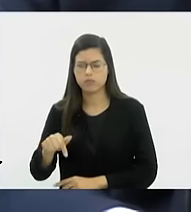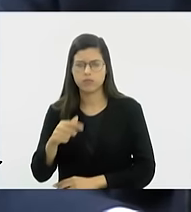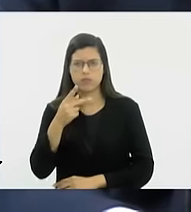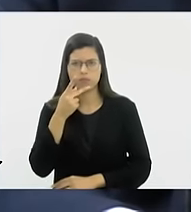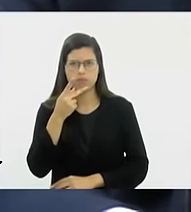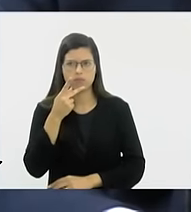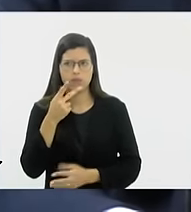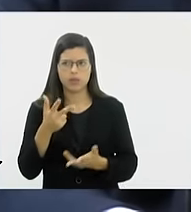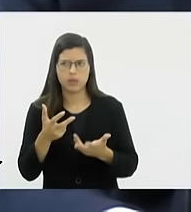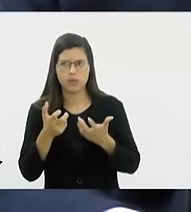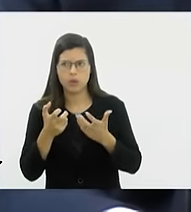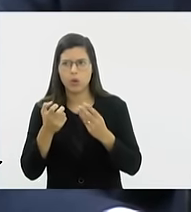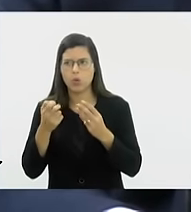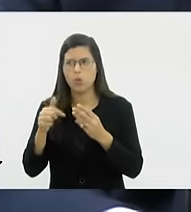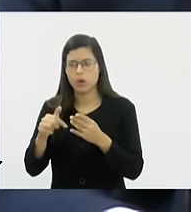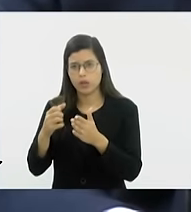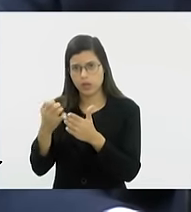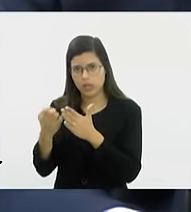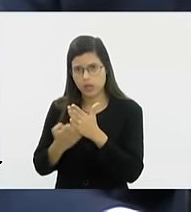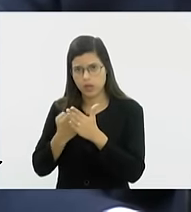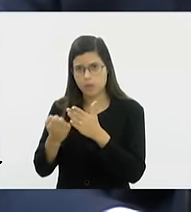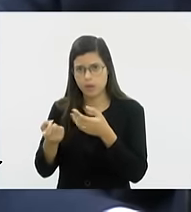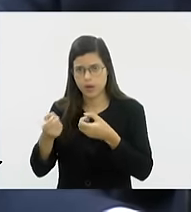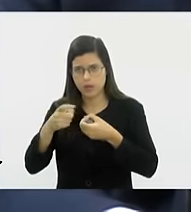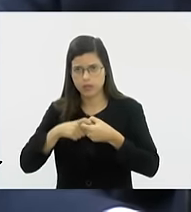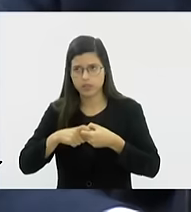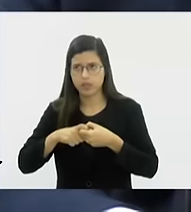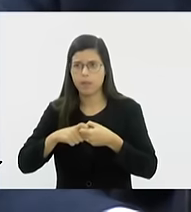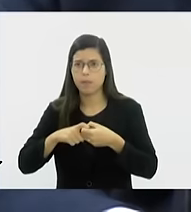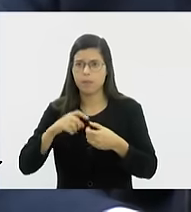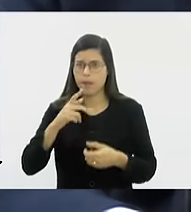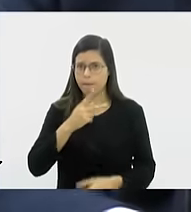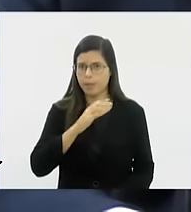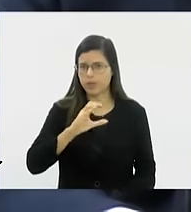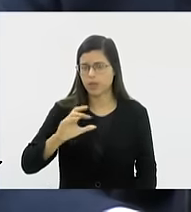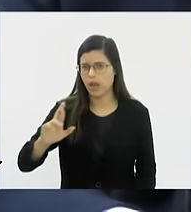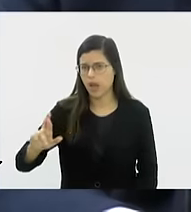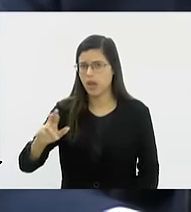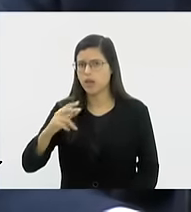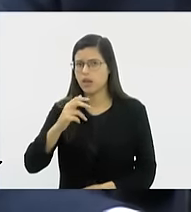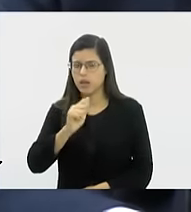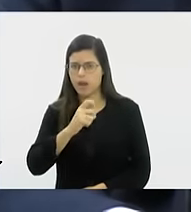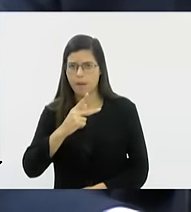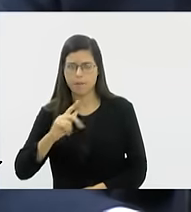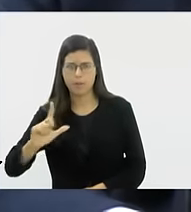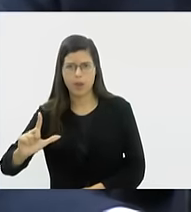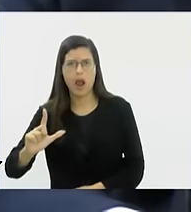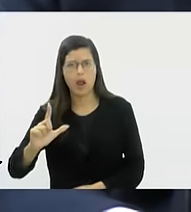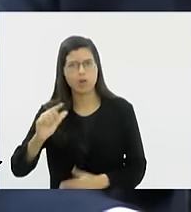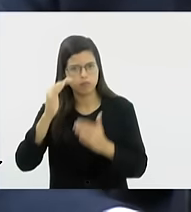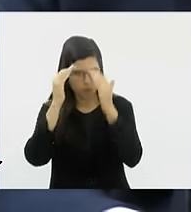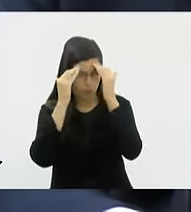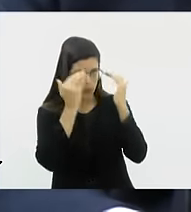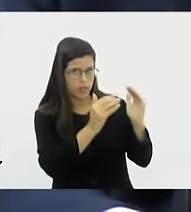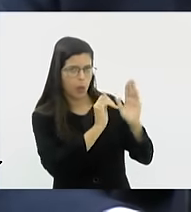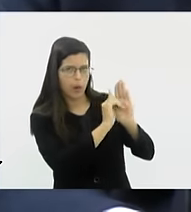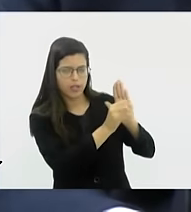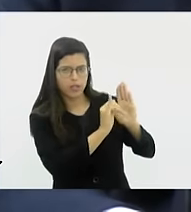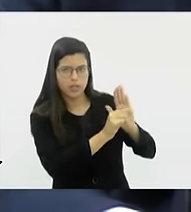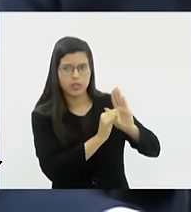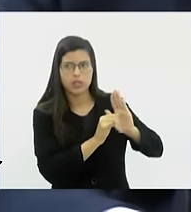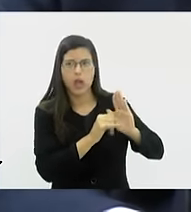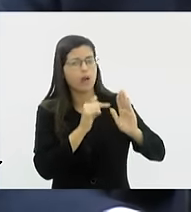que o consórcio carioca de administração composto pela TCR e APL teria cumprido todas as exigências do edital, sendo